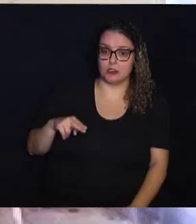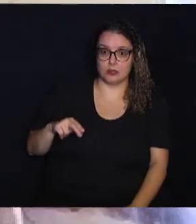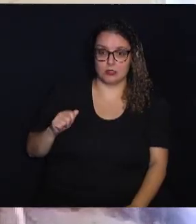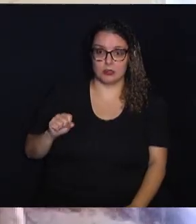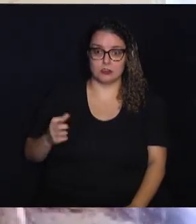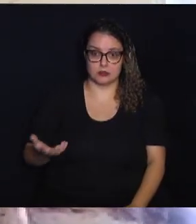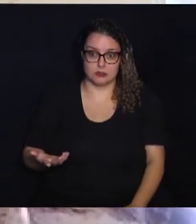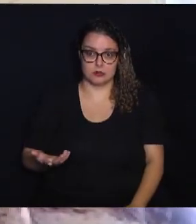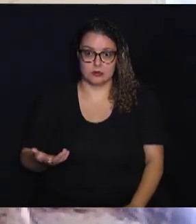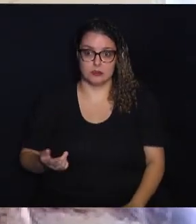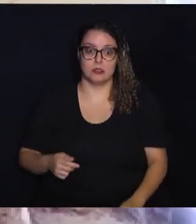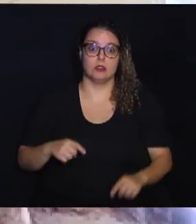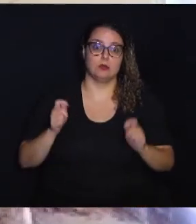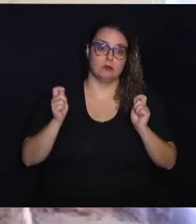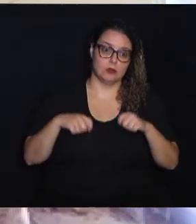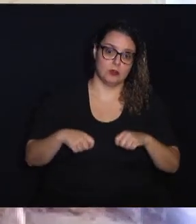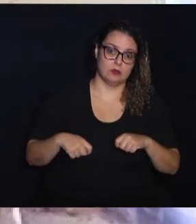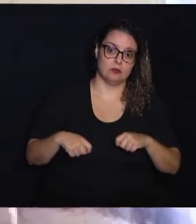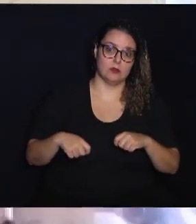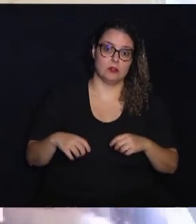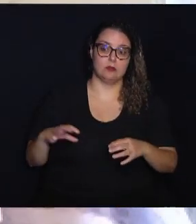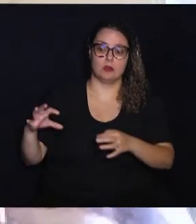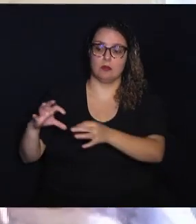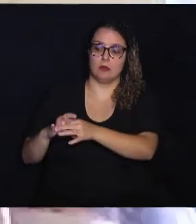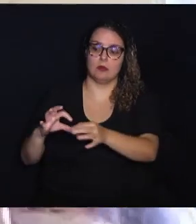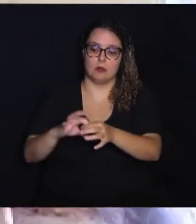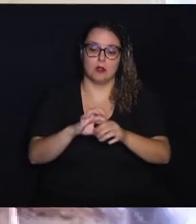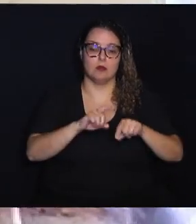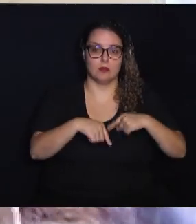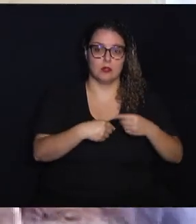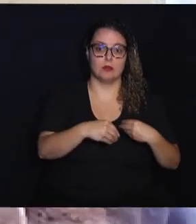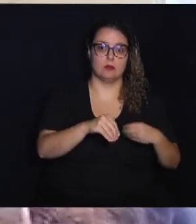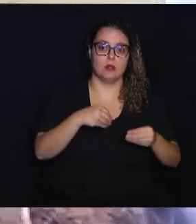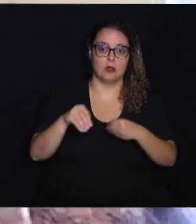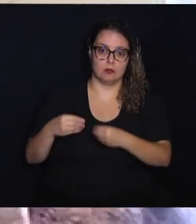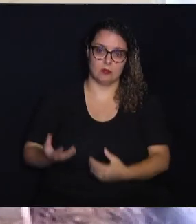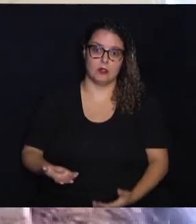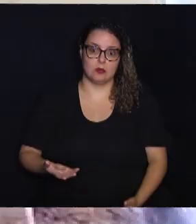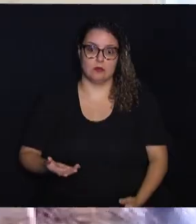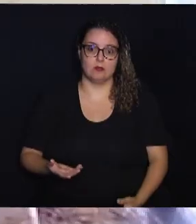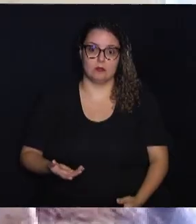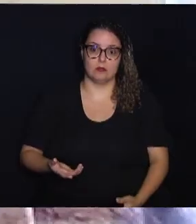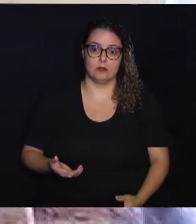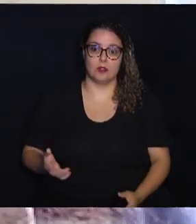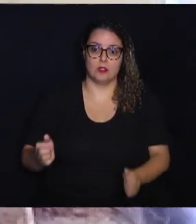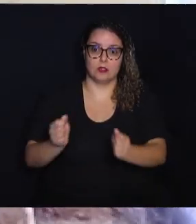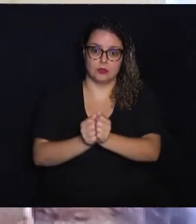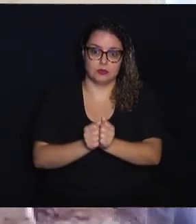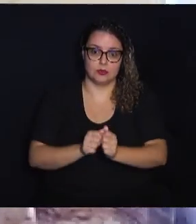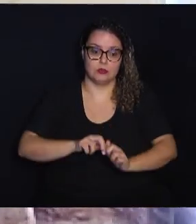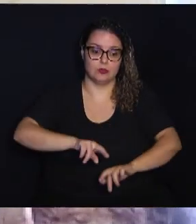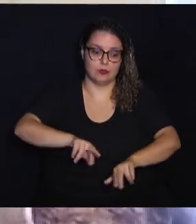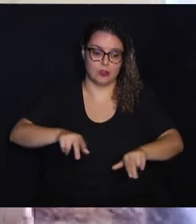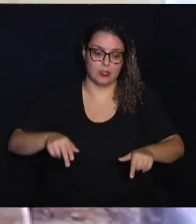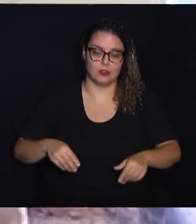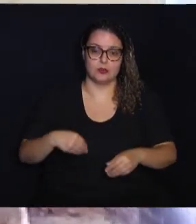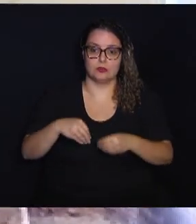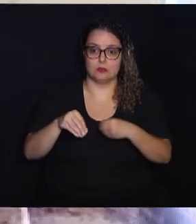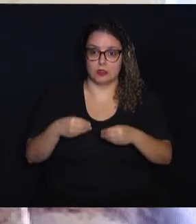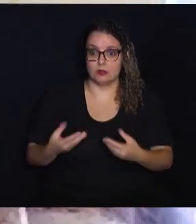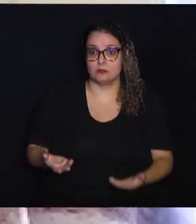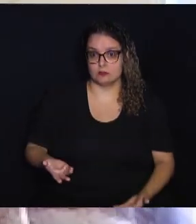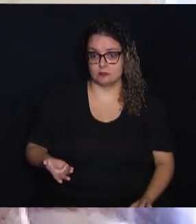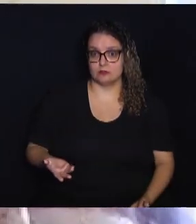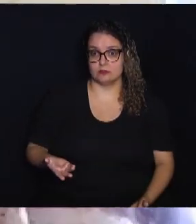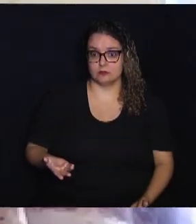proteínas que poderiam se ligar em outros plásticos, porque a gente sabe que existem diversos tipos de plásticos, né, que acabam